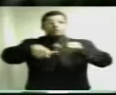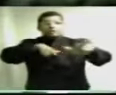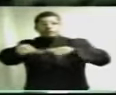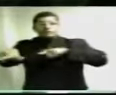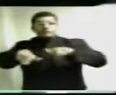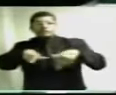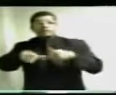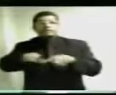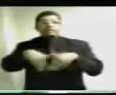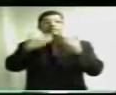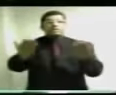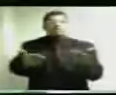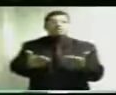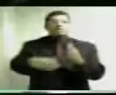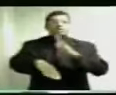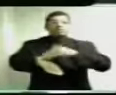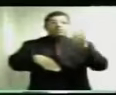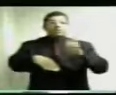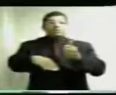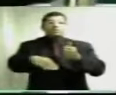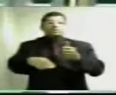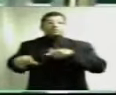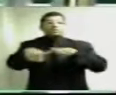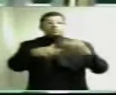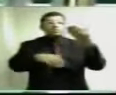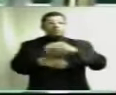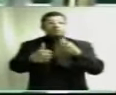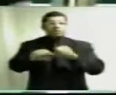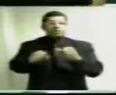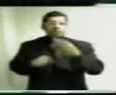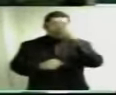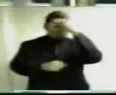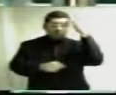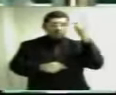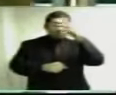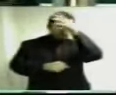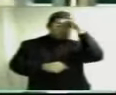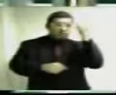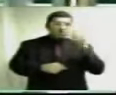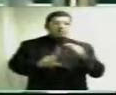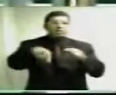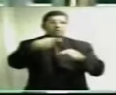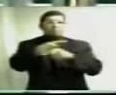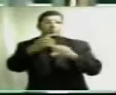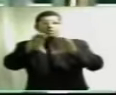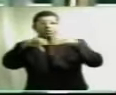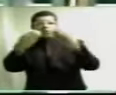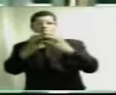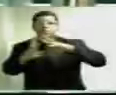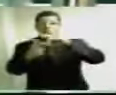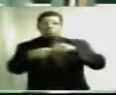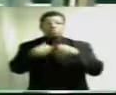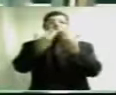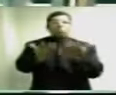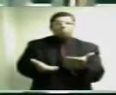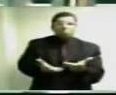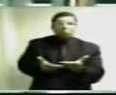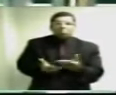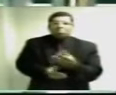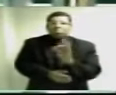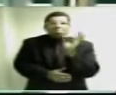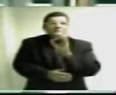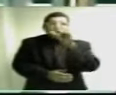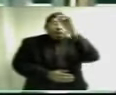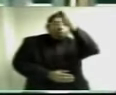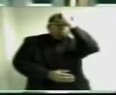contrapartida, ou qual será, melhor dizendo, a contrapartida que ficar para o povo da cidade de Manaus após a Copa do Mundo?